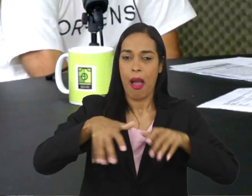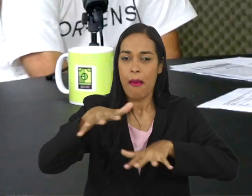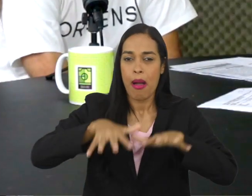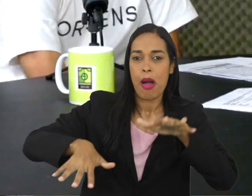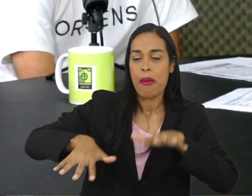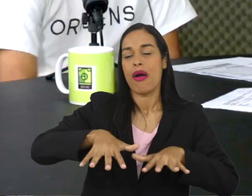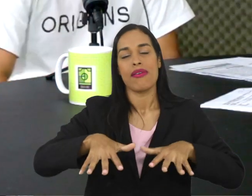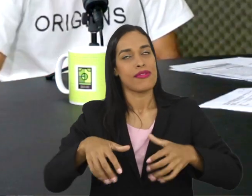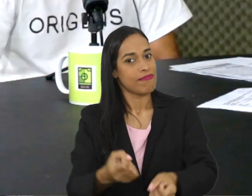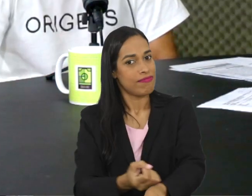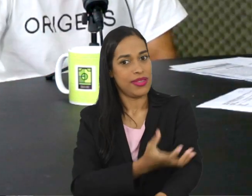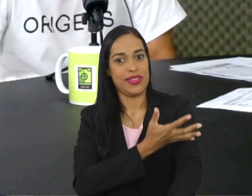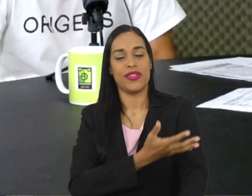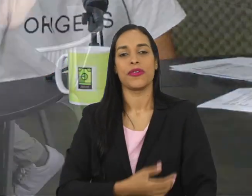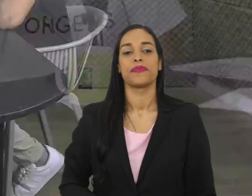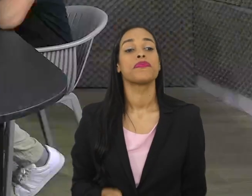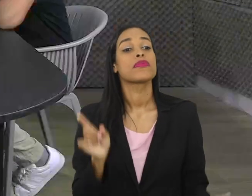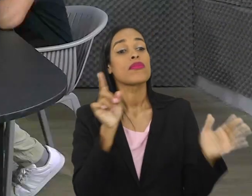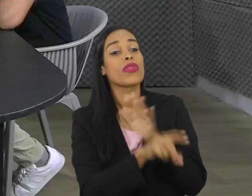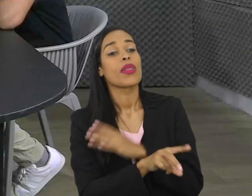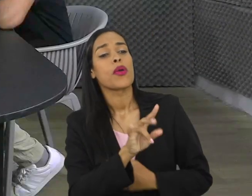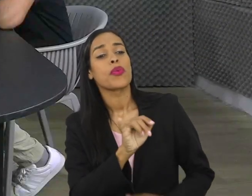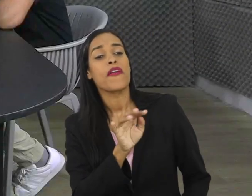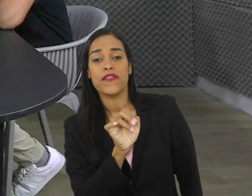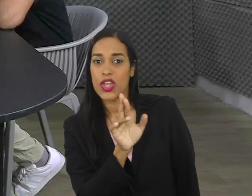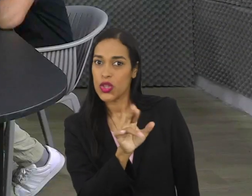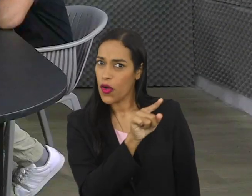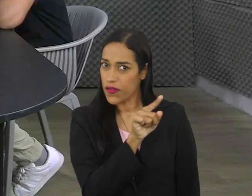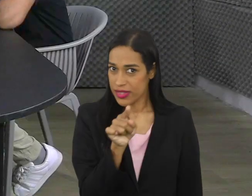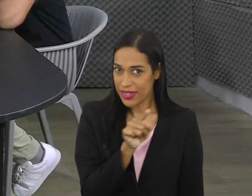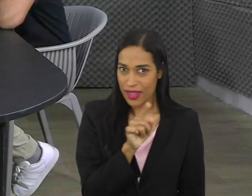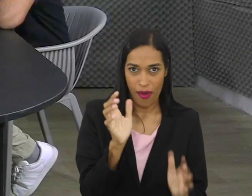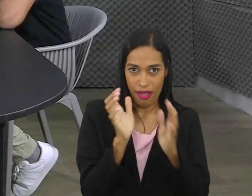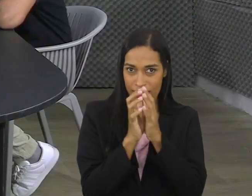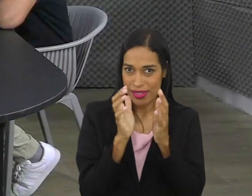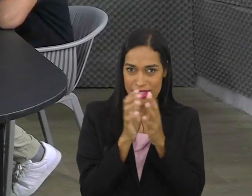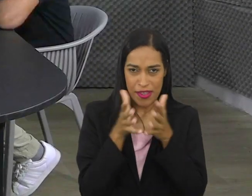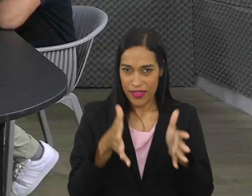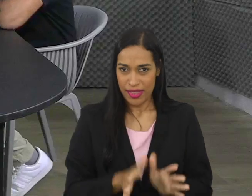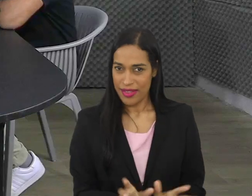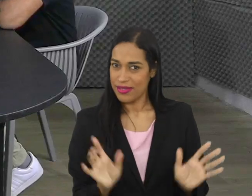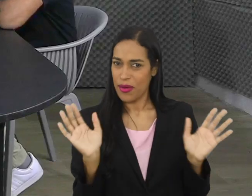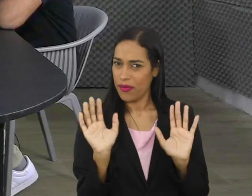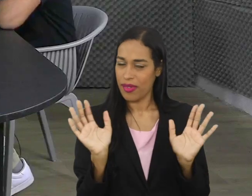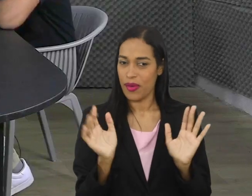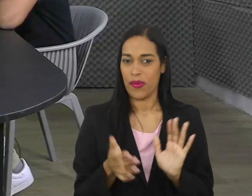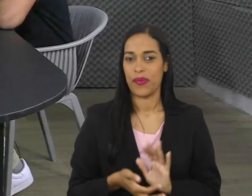Avassaladora. Agora, Vitor, deixa eu fazer uma pergunta. Sim. Você não é recifense, não é isso?